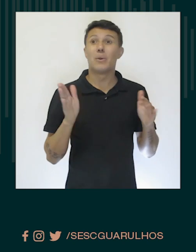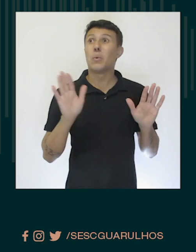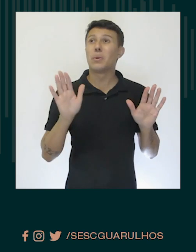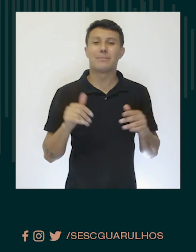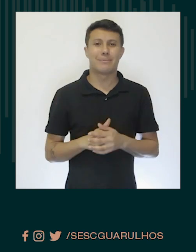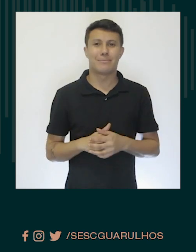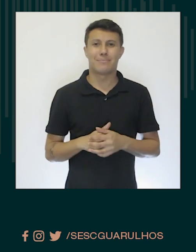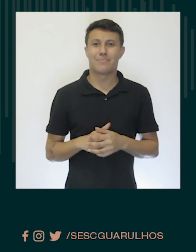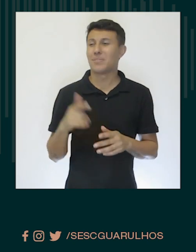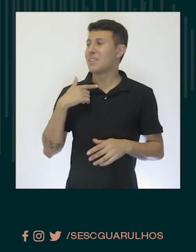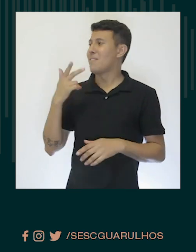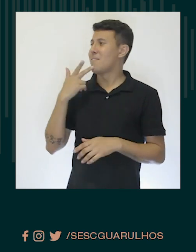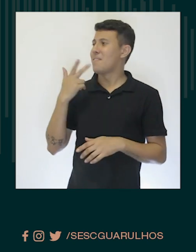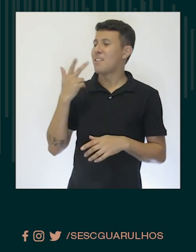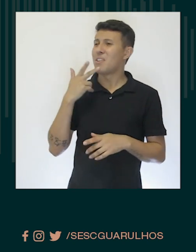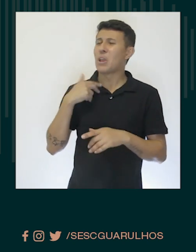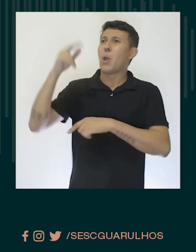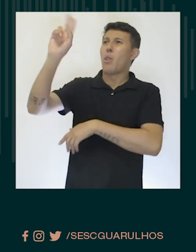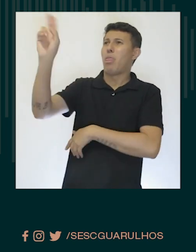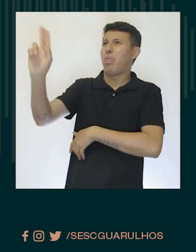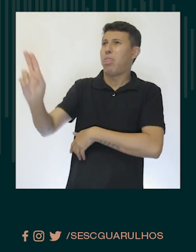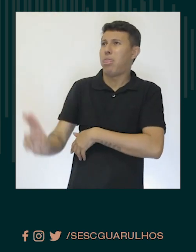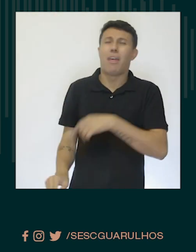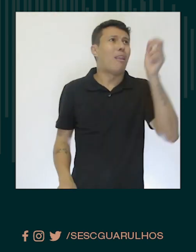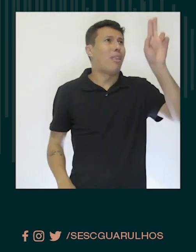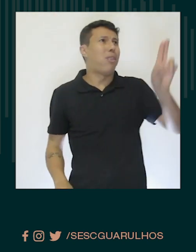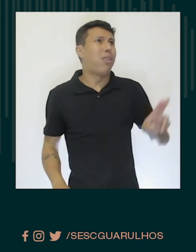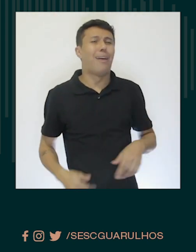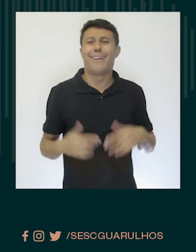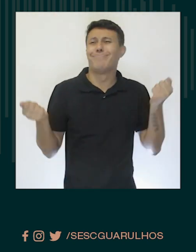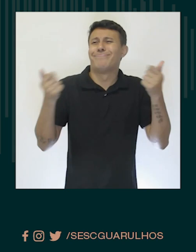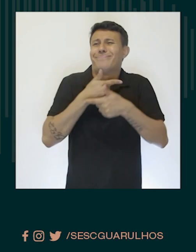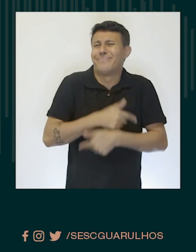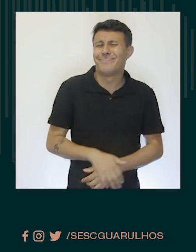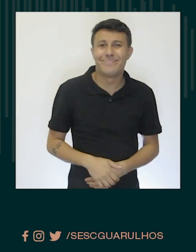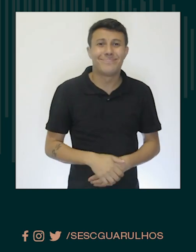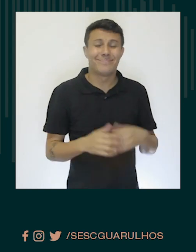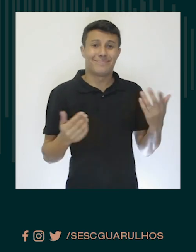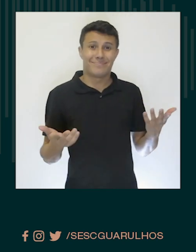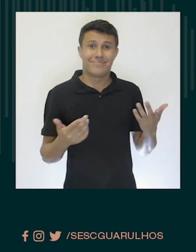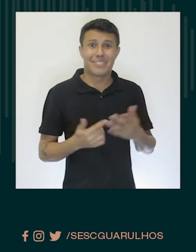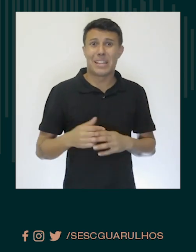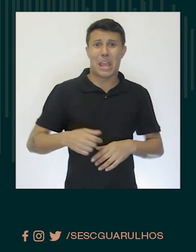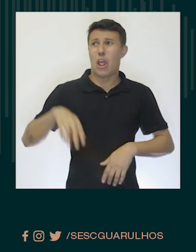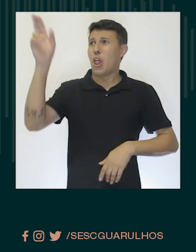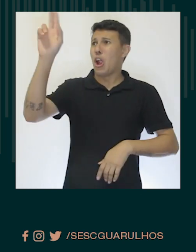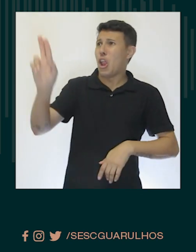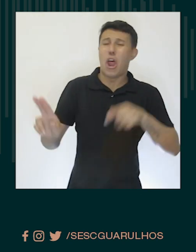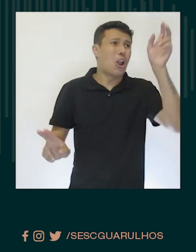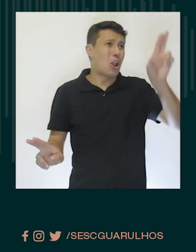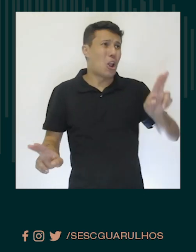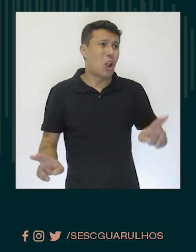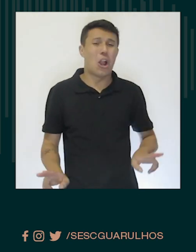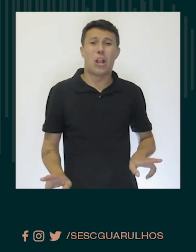de nome também. Oi? Então, tem uma infinidade, meu. Vamos fazer a thread, igual lá no Twitter, puxar o